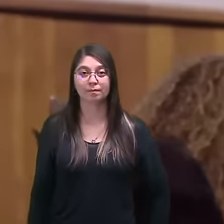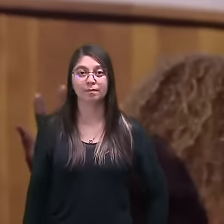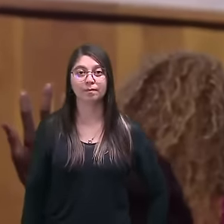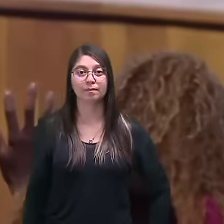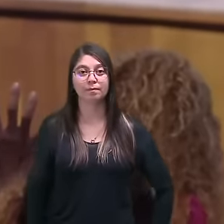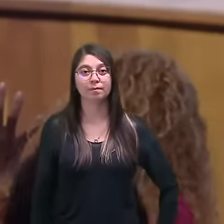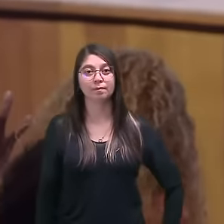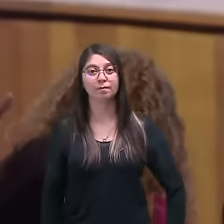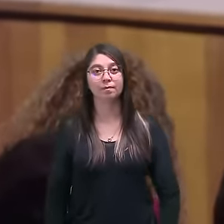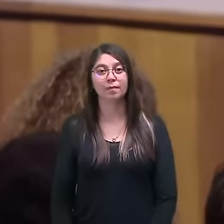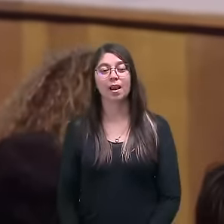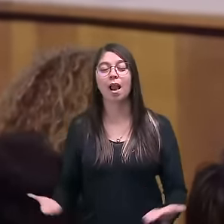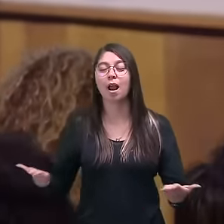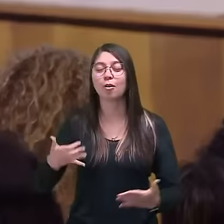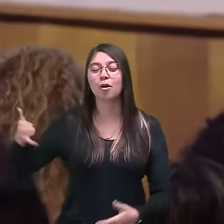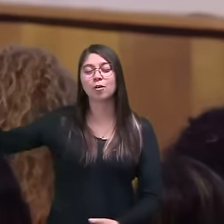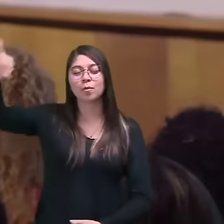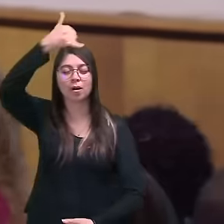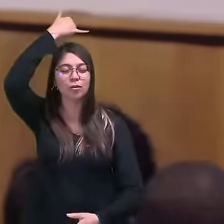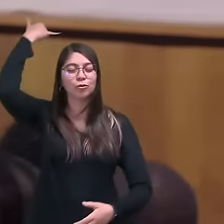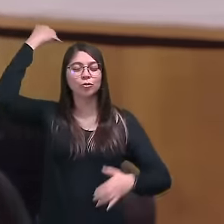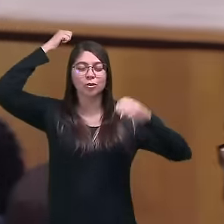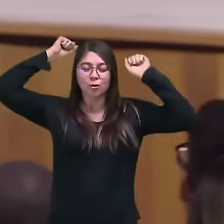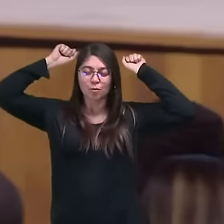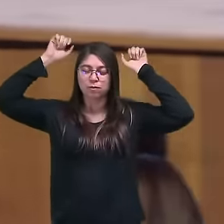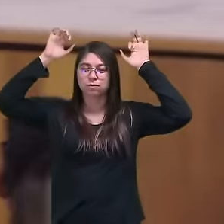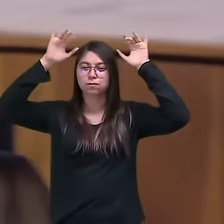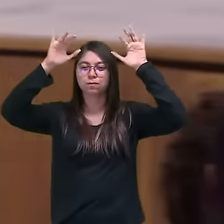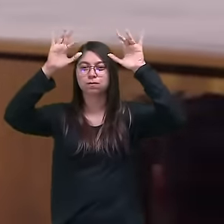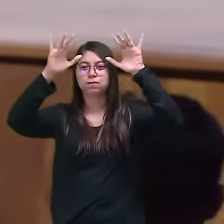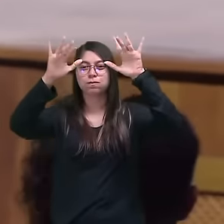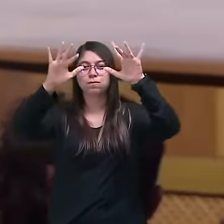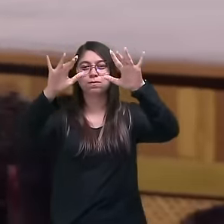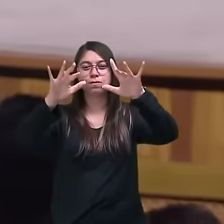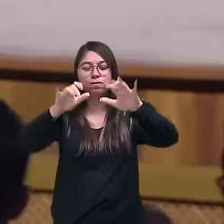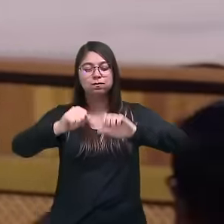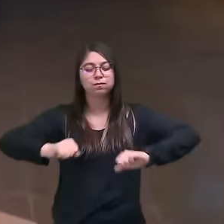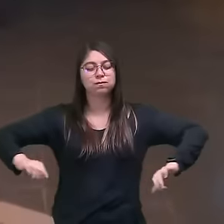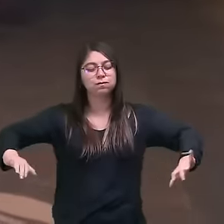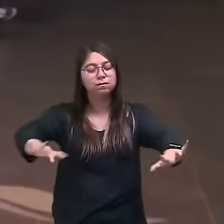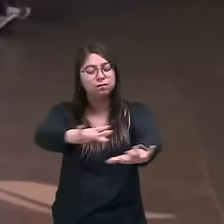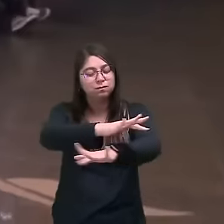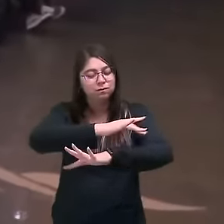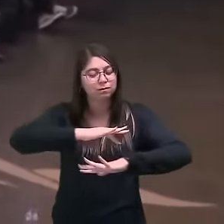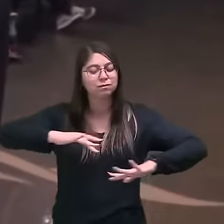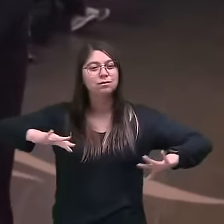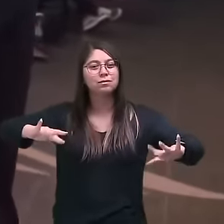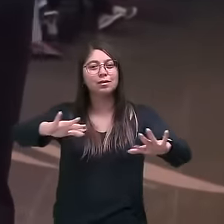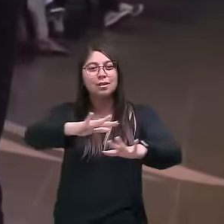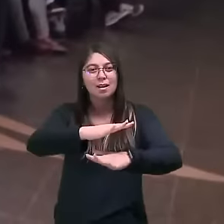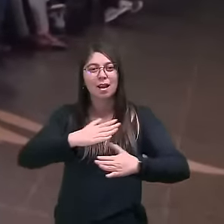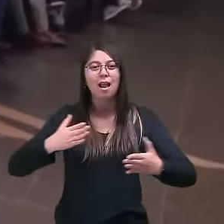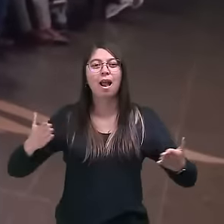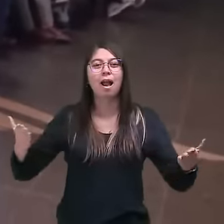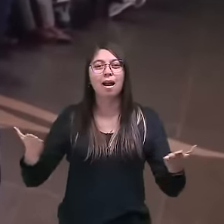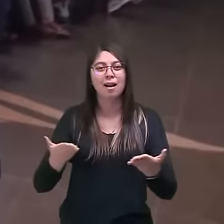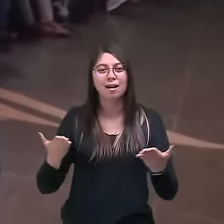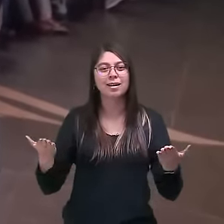Hay una unción desciendo en medio de la iglesia. De una unción desciendo en medio de la